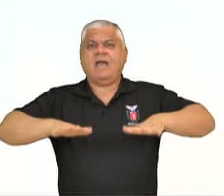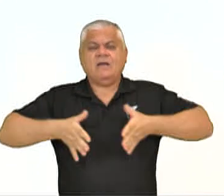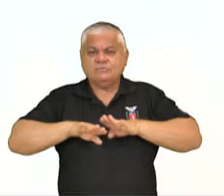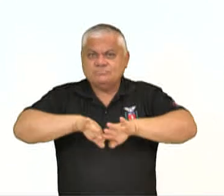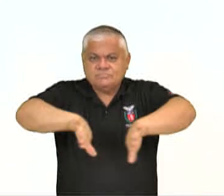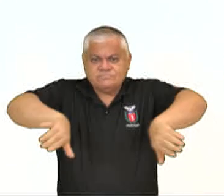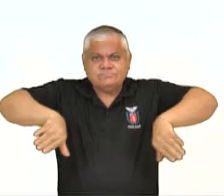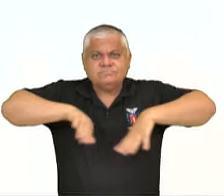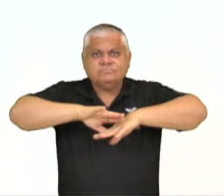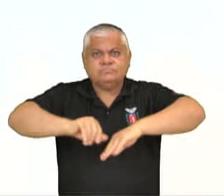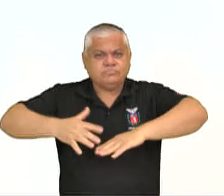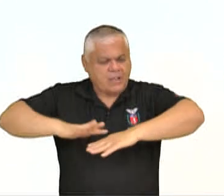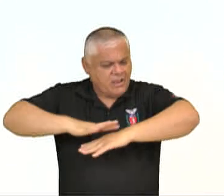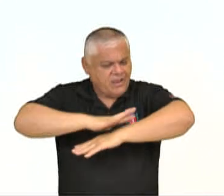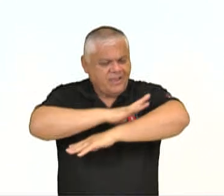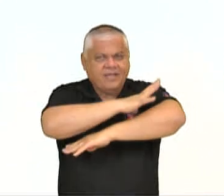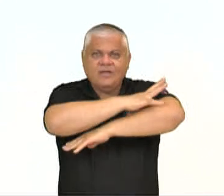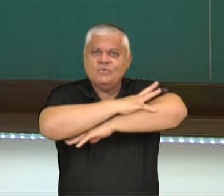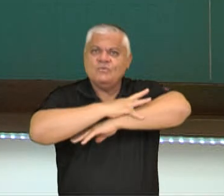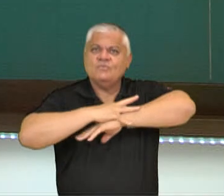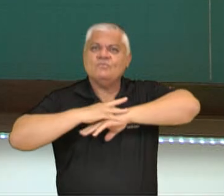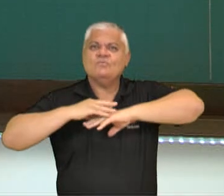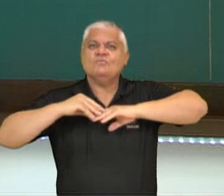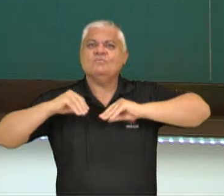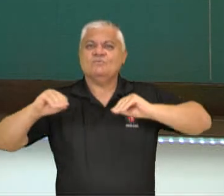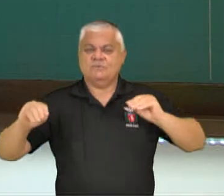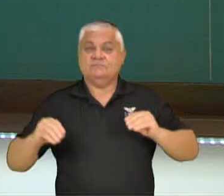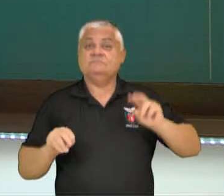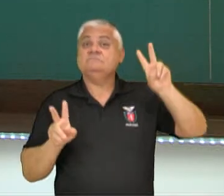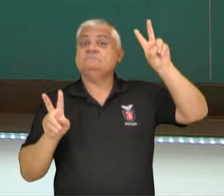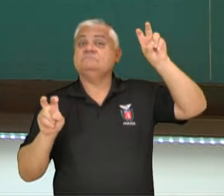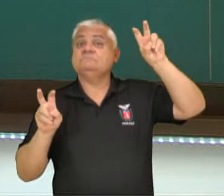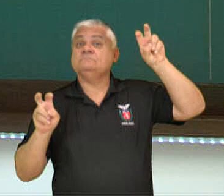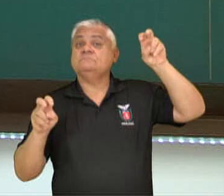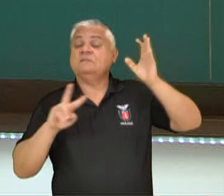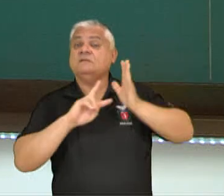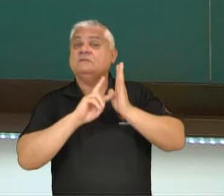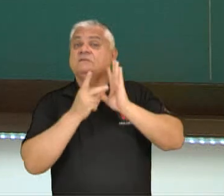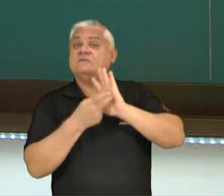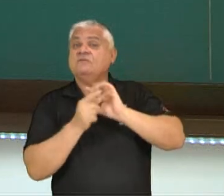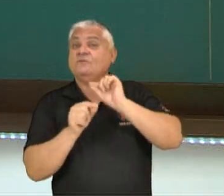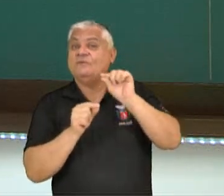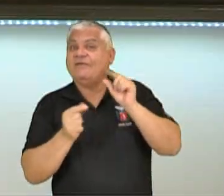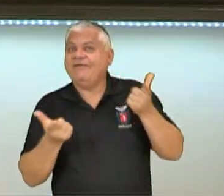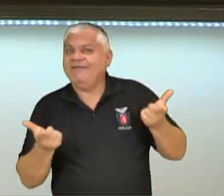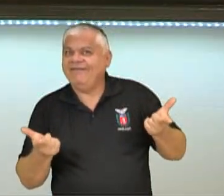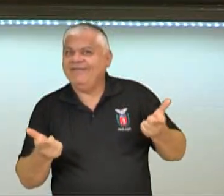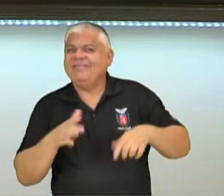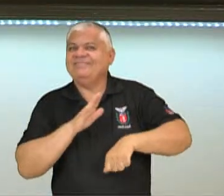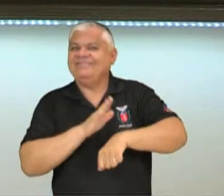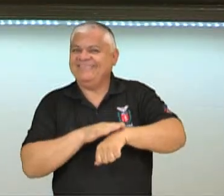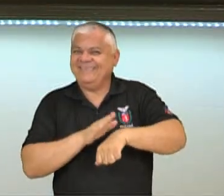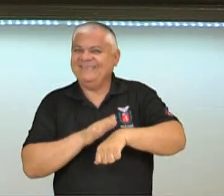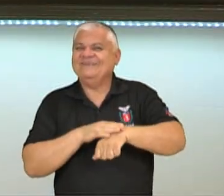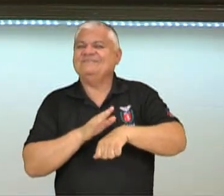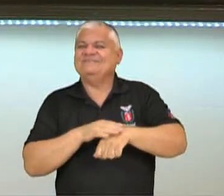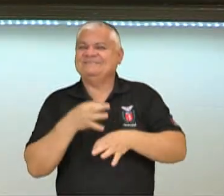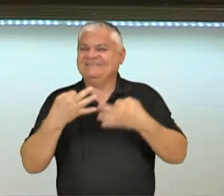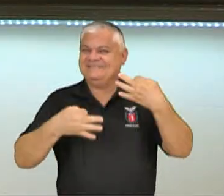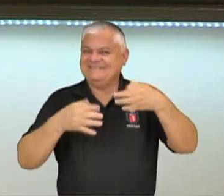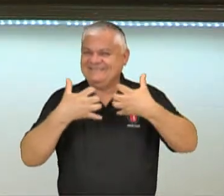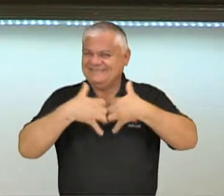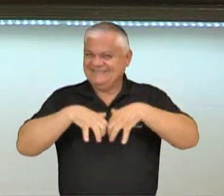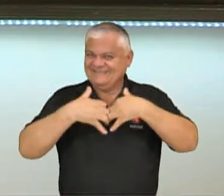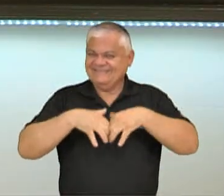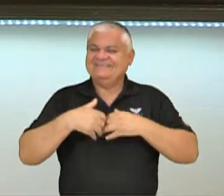destacou. Nesse trecho, o que as aspas indicam? E agora, será que eu dei spoiler? Um tempo para vocês elaborarem a